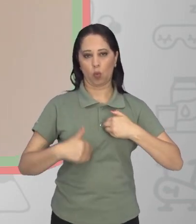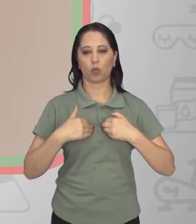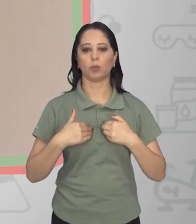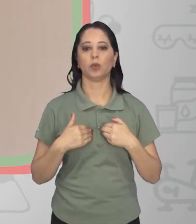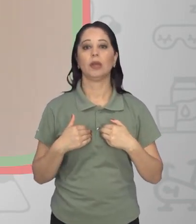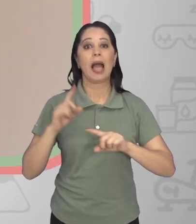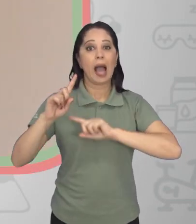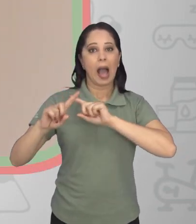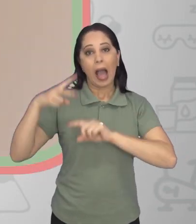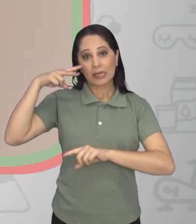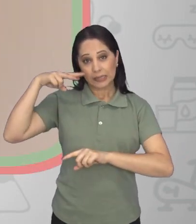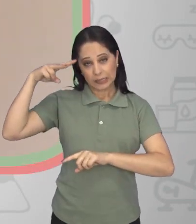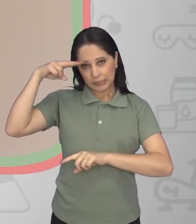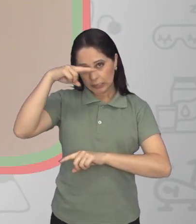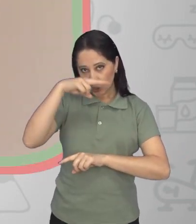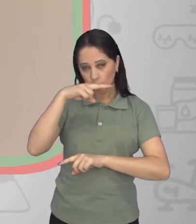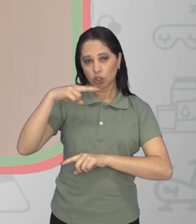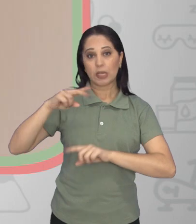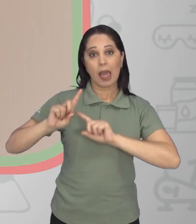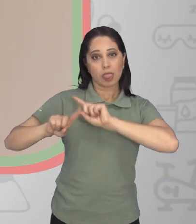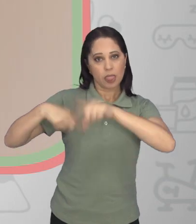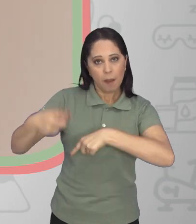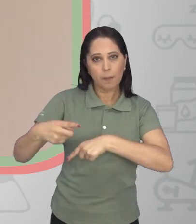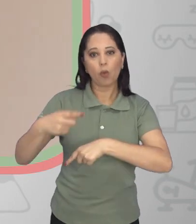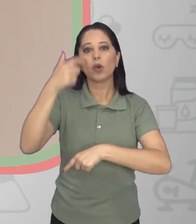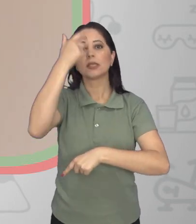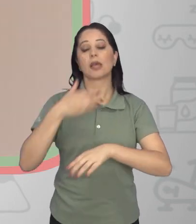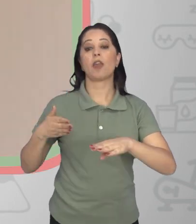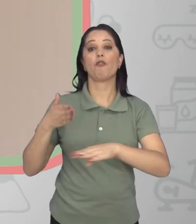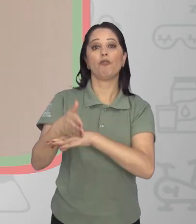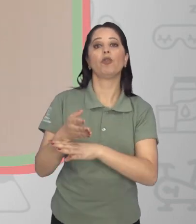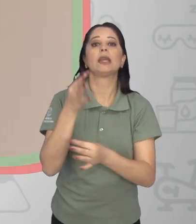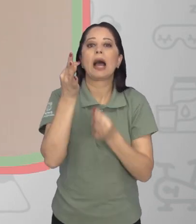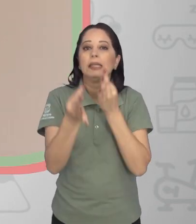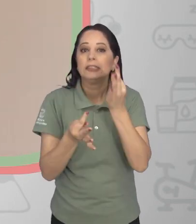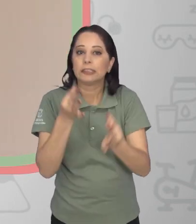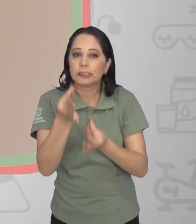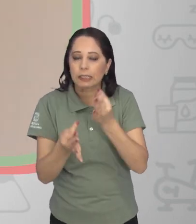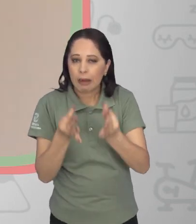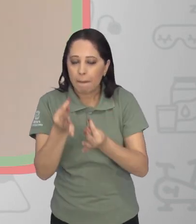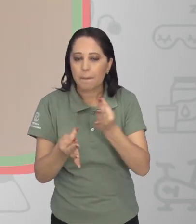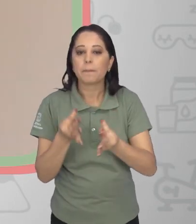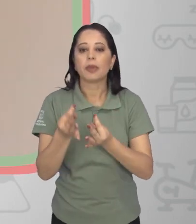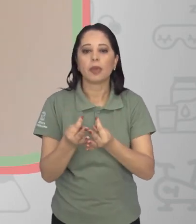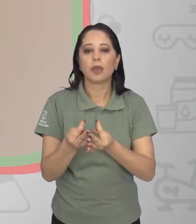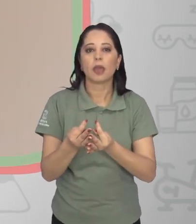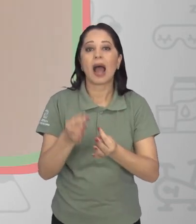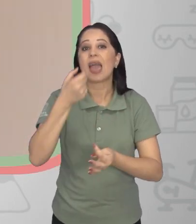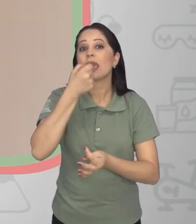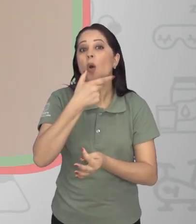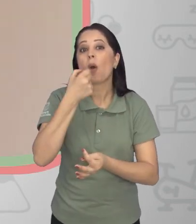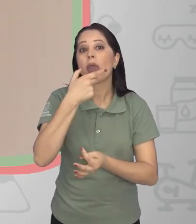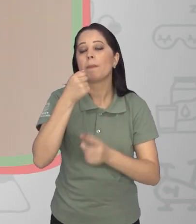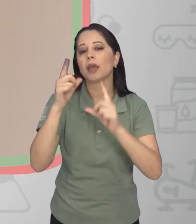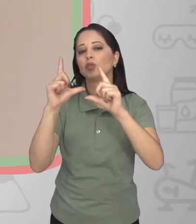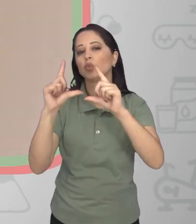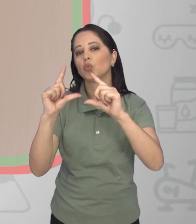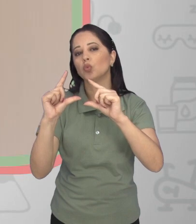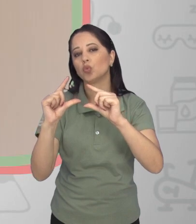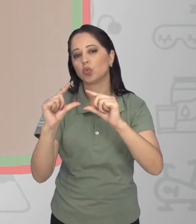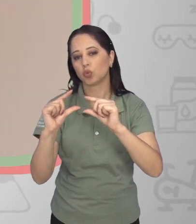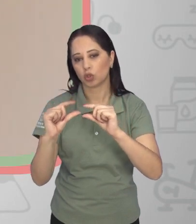movimentos. E juntamente após a cirurgia, eu fiz uma terapia cognitivo-comportamental e comecei a